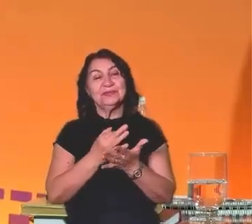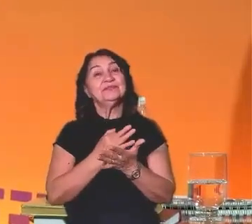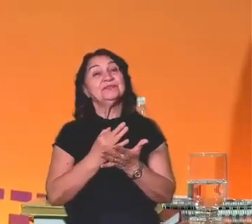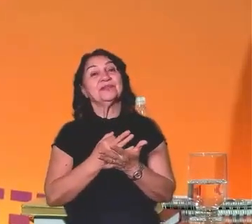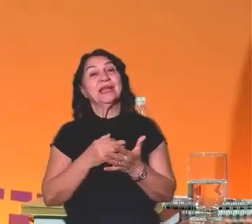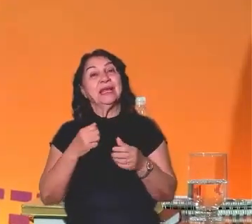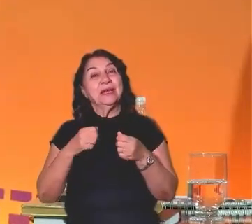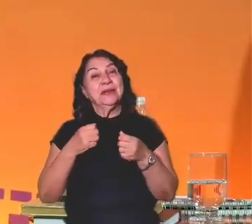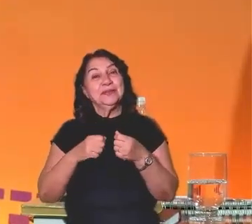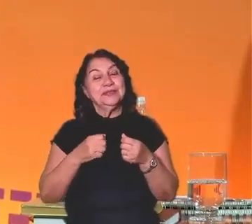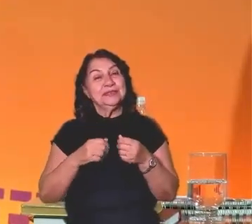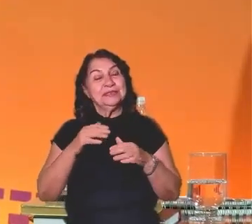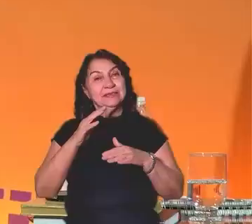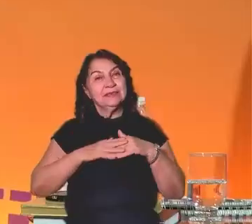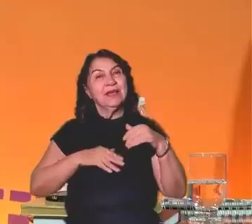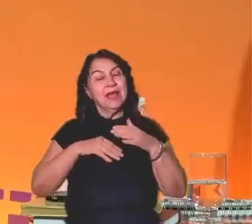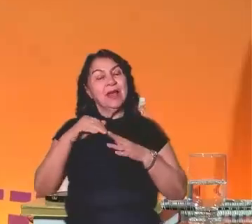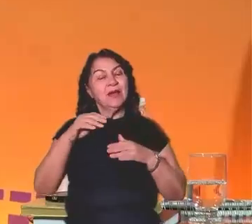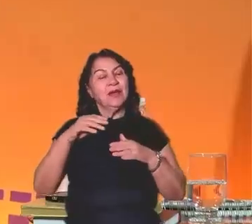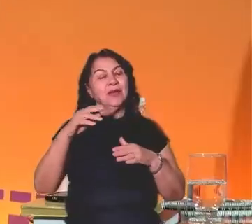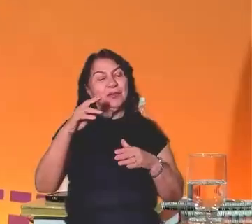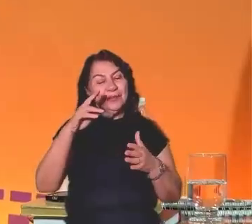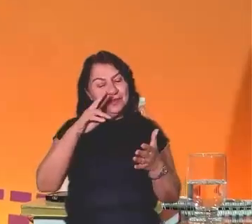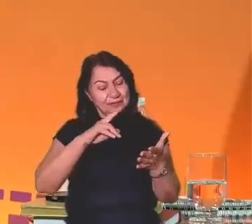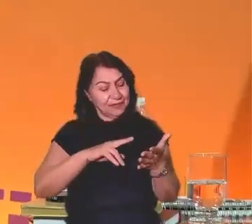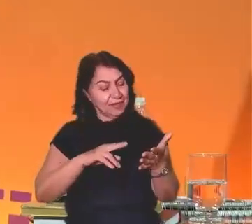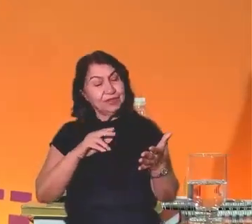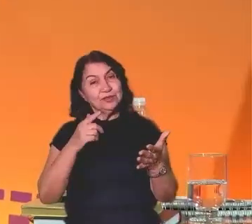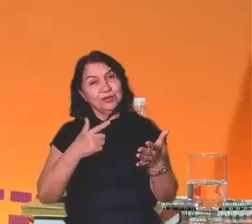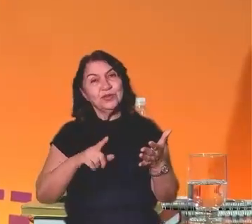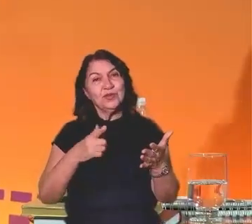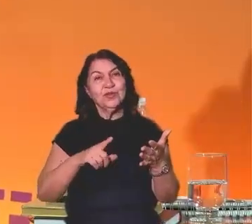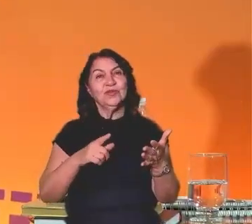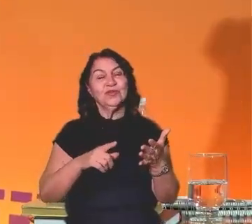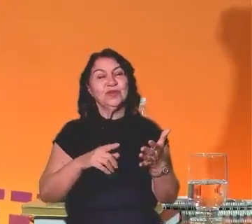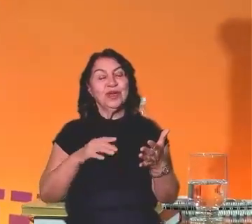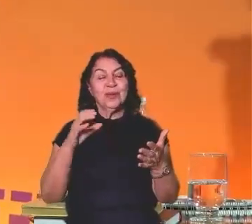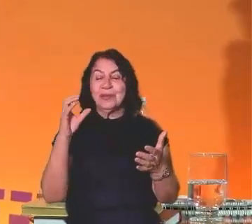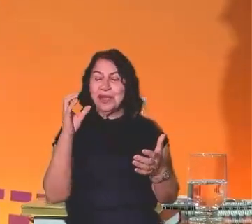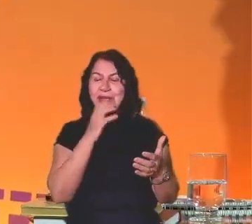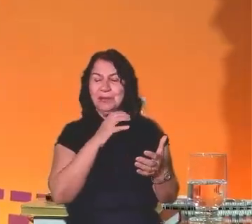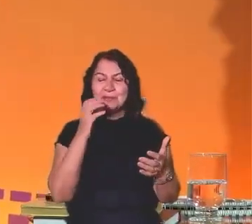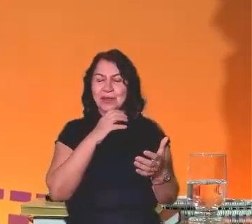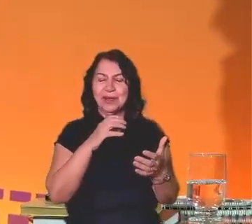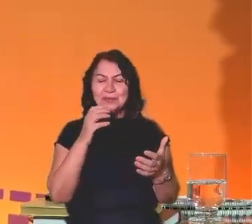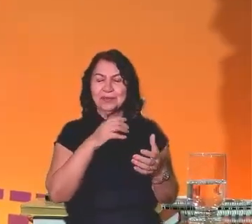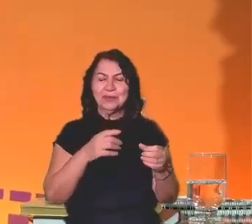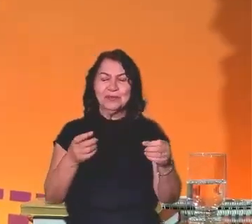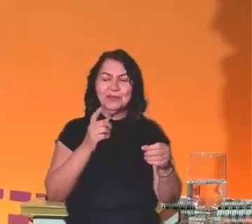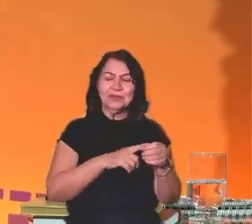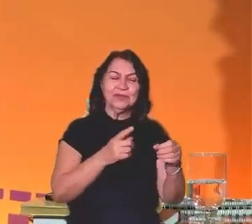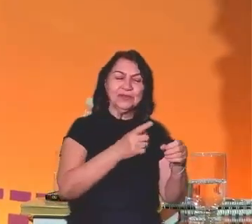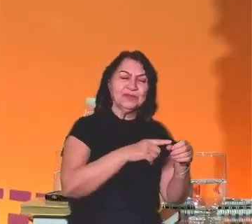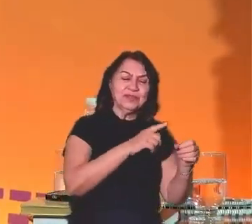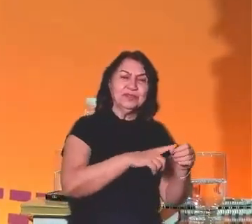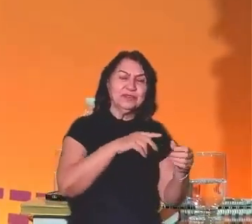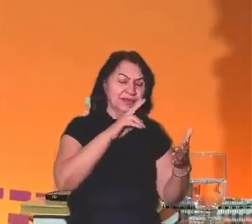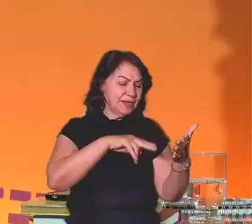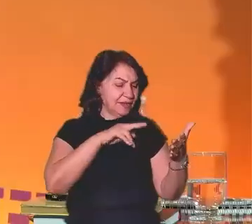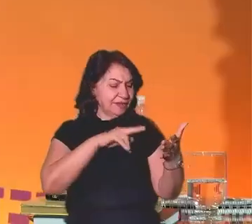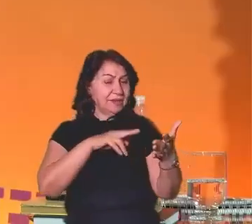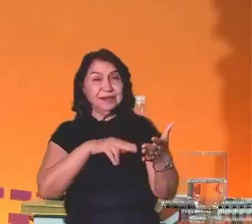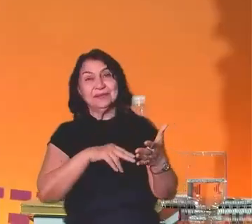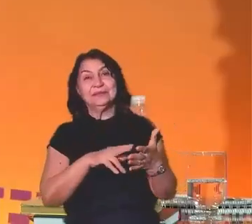que, numa sentada, se lê pela primeira vez, né? Porque você volta, e volta, e volta. E